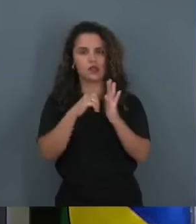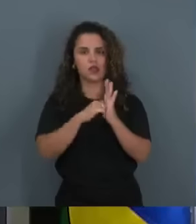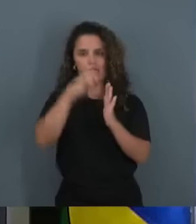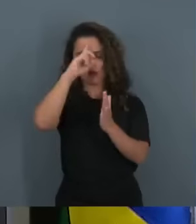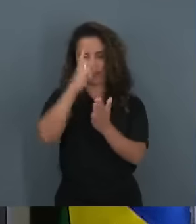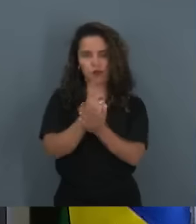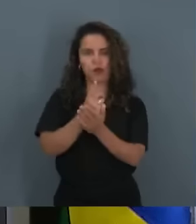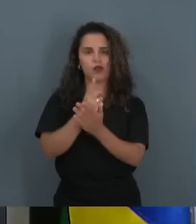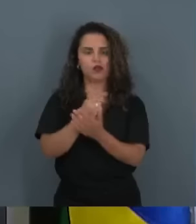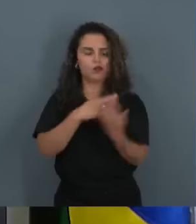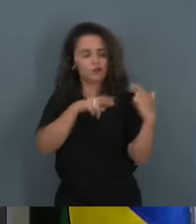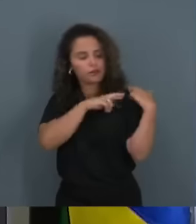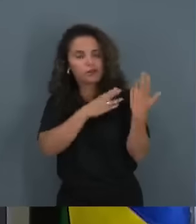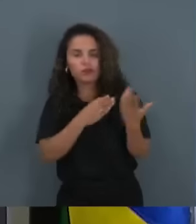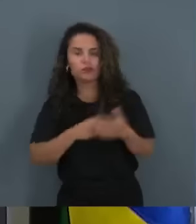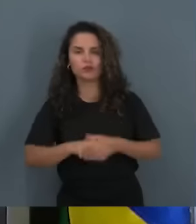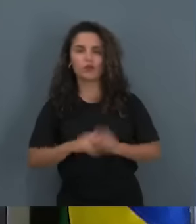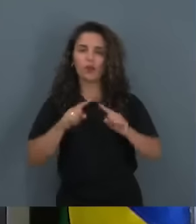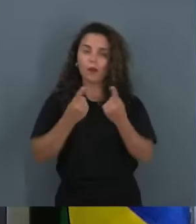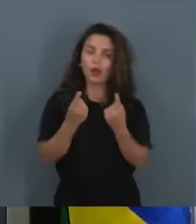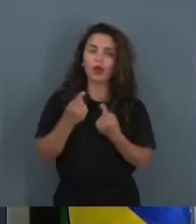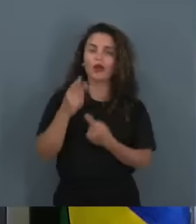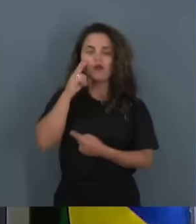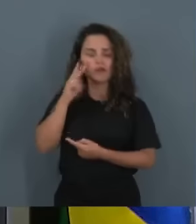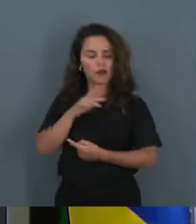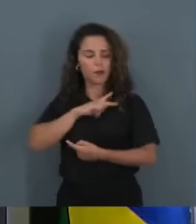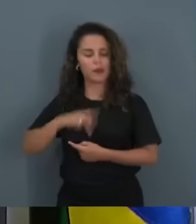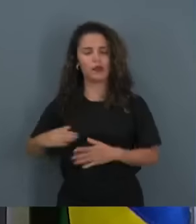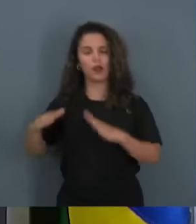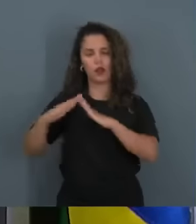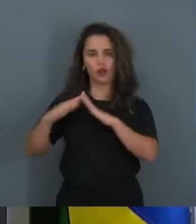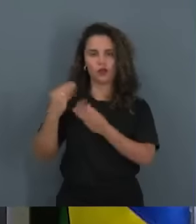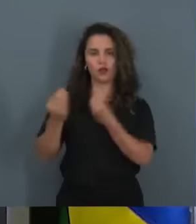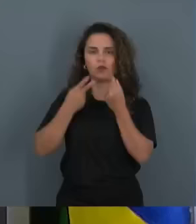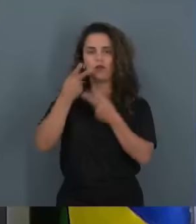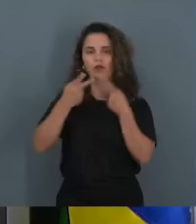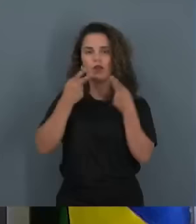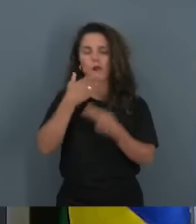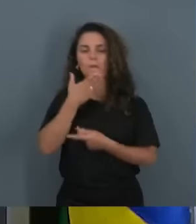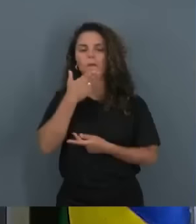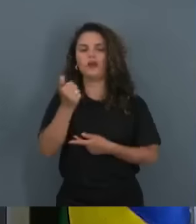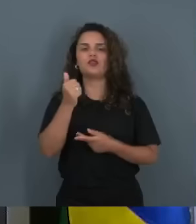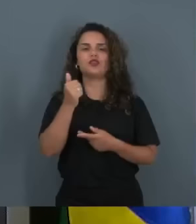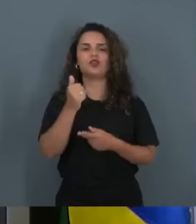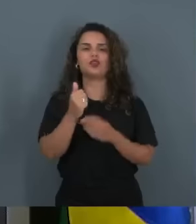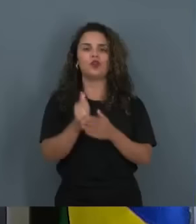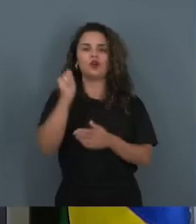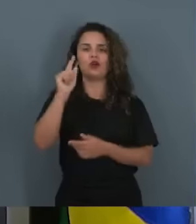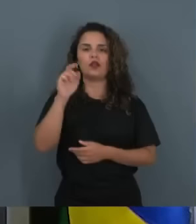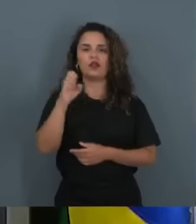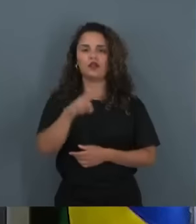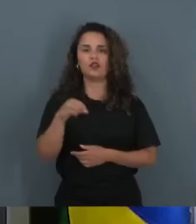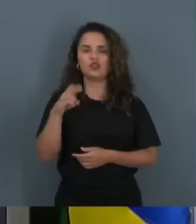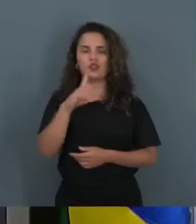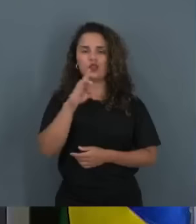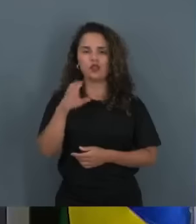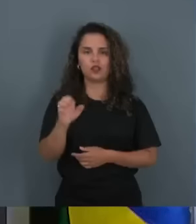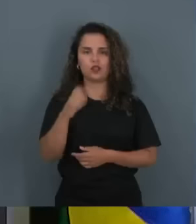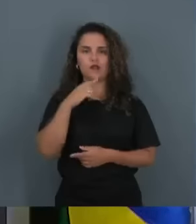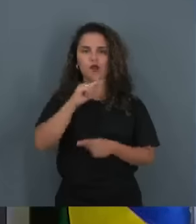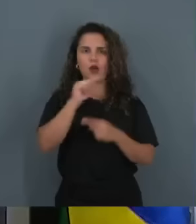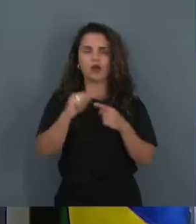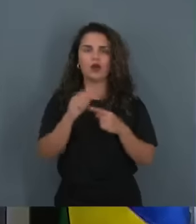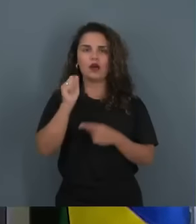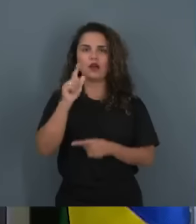isso. E aí a gente vê o presidente da casa, como falou, no super pedido de impeachment do Alexandre de Moraes, que é o ponta de lança.